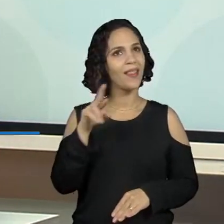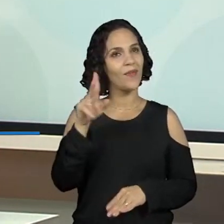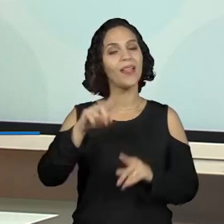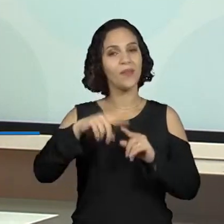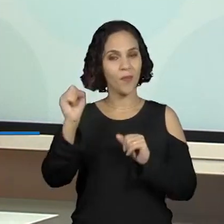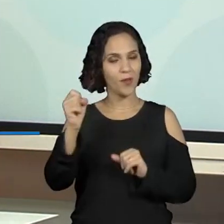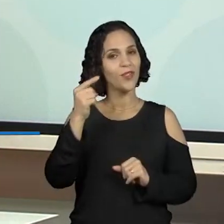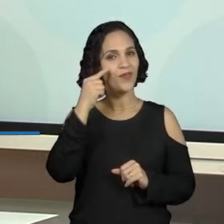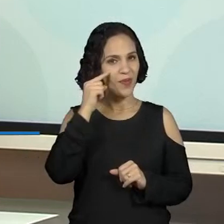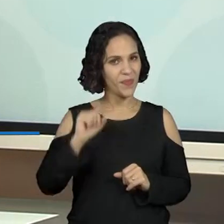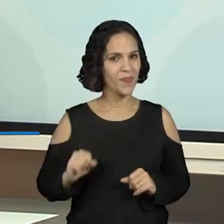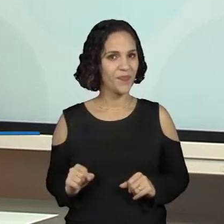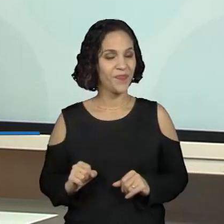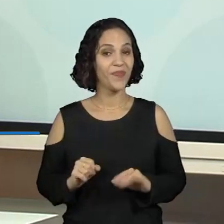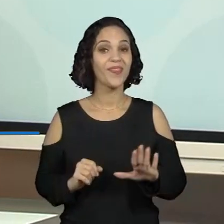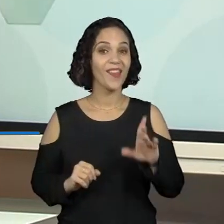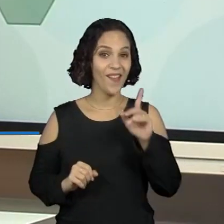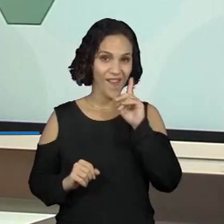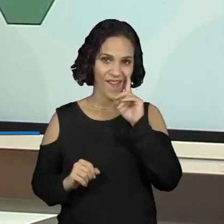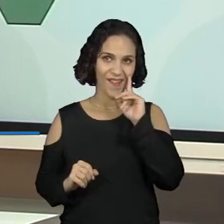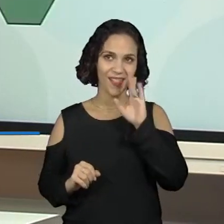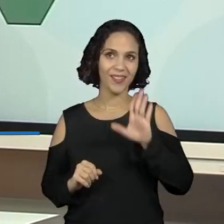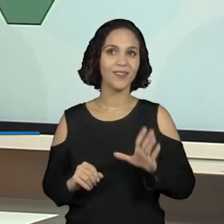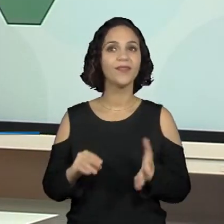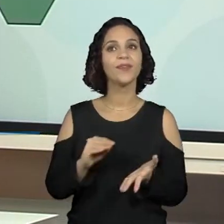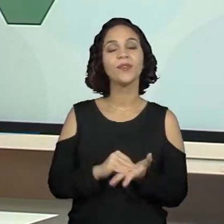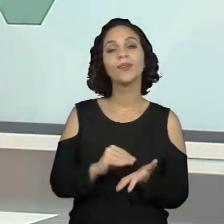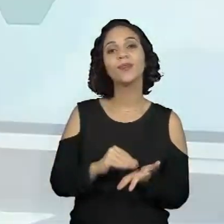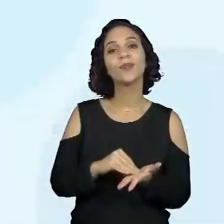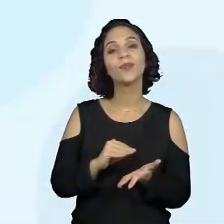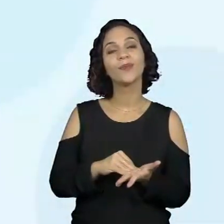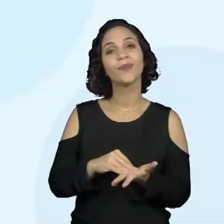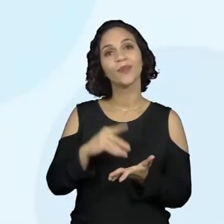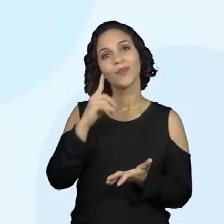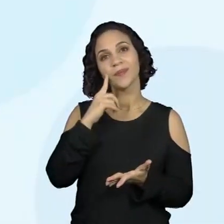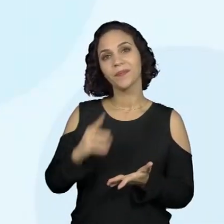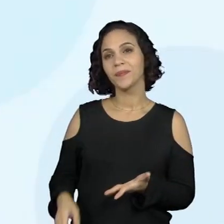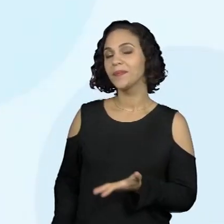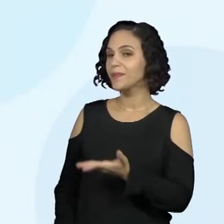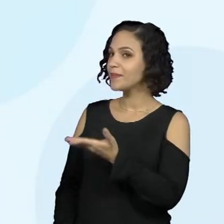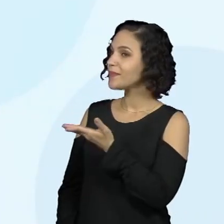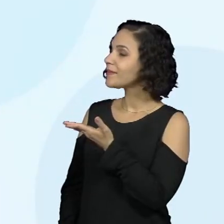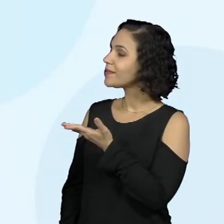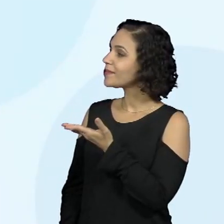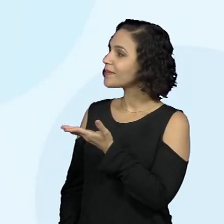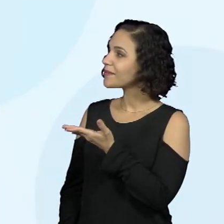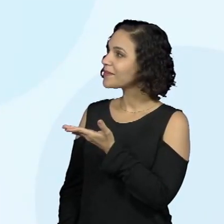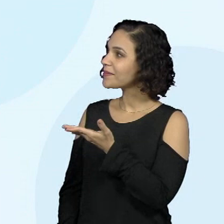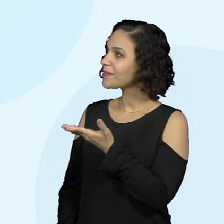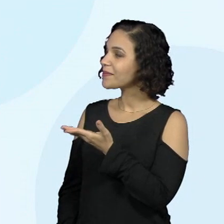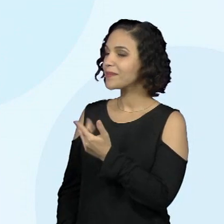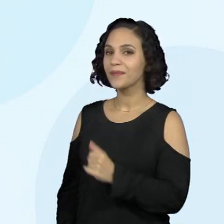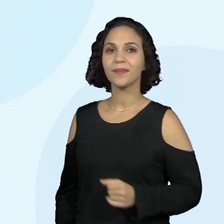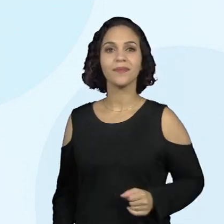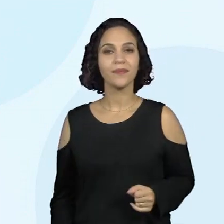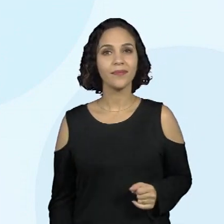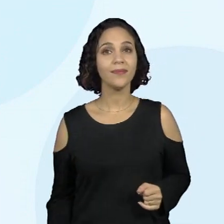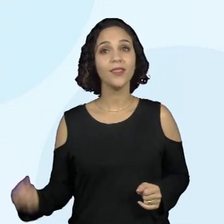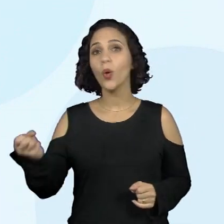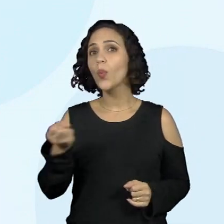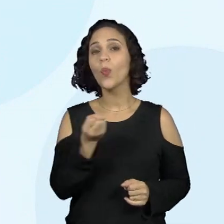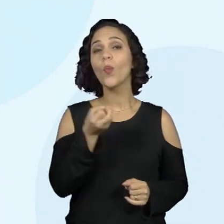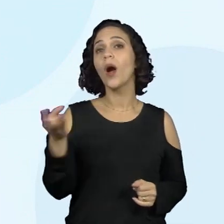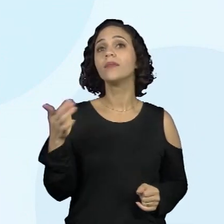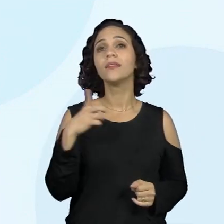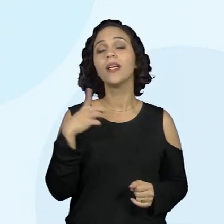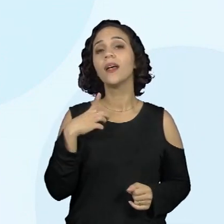conferir. Atenção, ficou faltando aqui esse polígono. Quantos lados ele